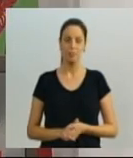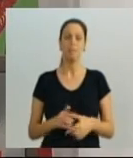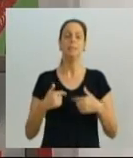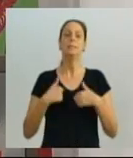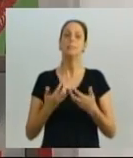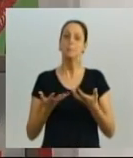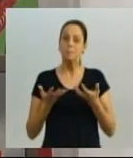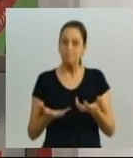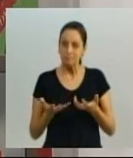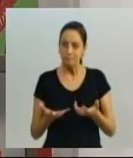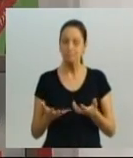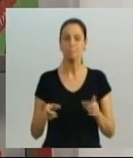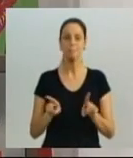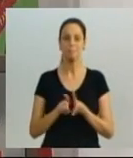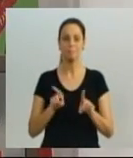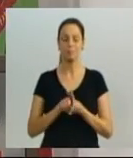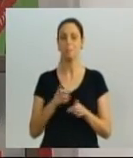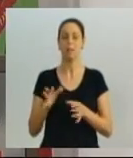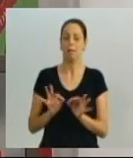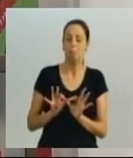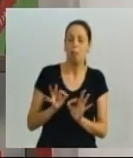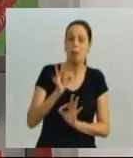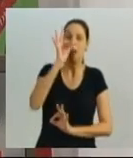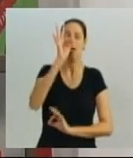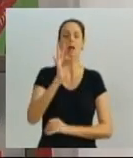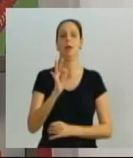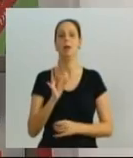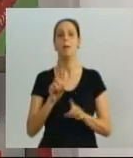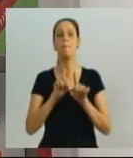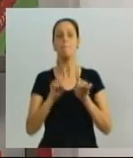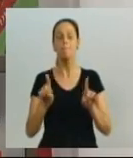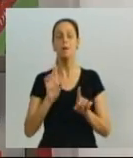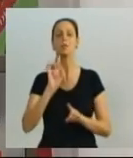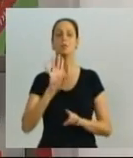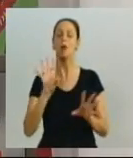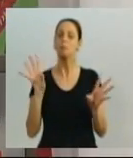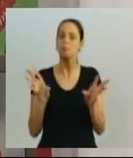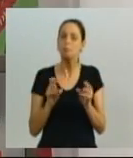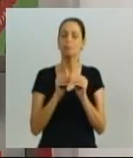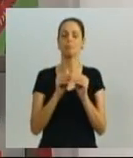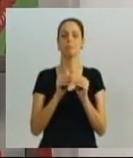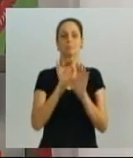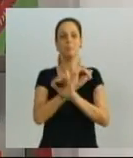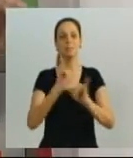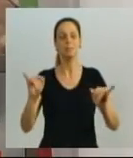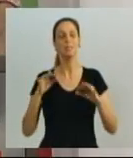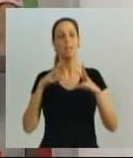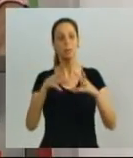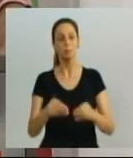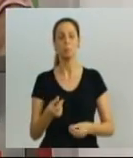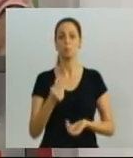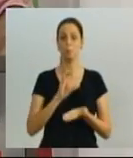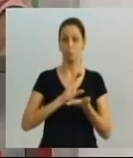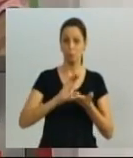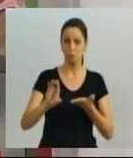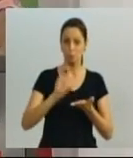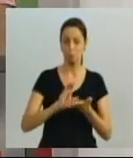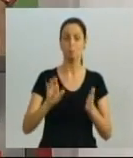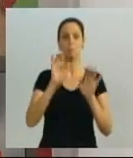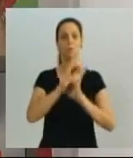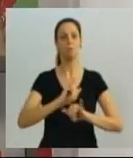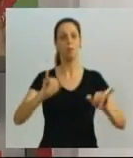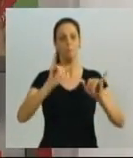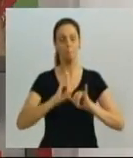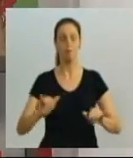Quero, para não me estender mais, eu só quero dizer a todos que o financiamento de campanha de